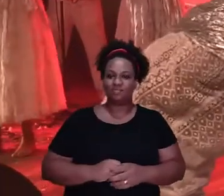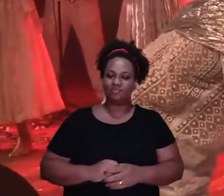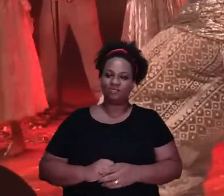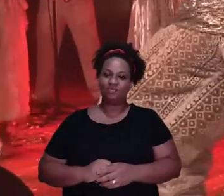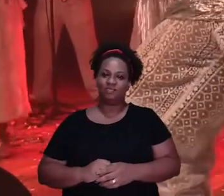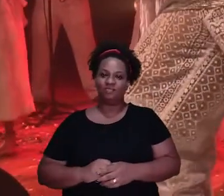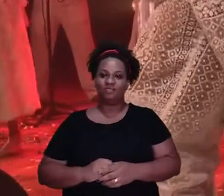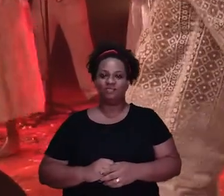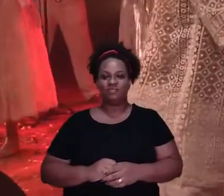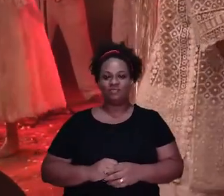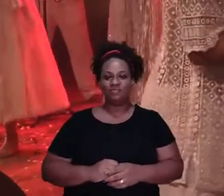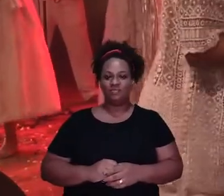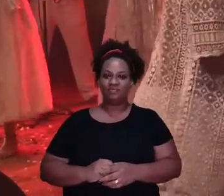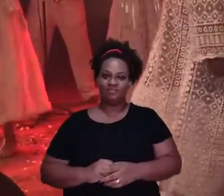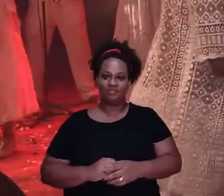eu